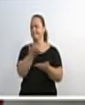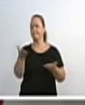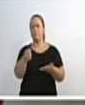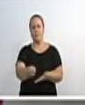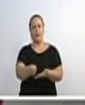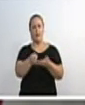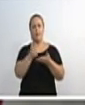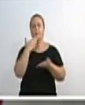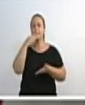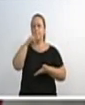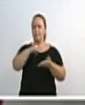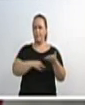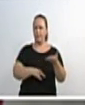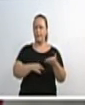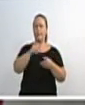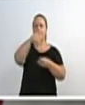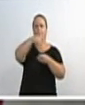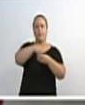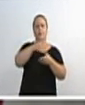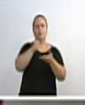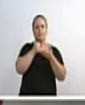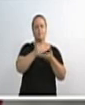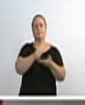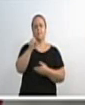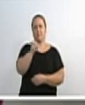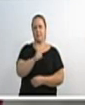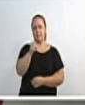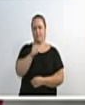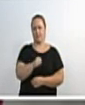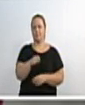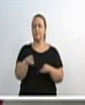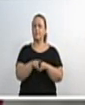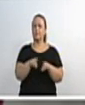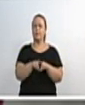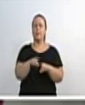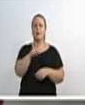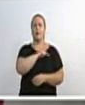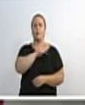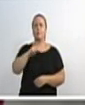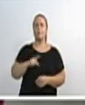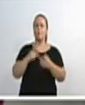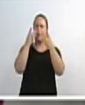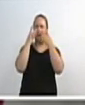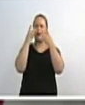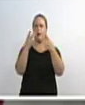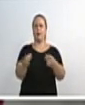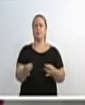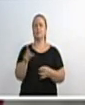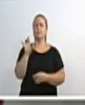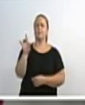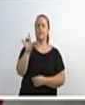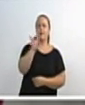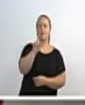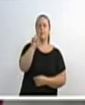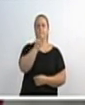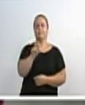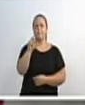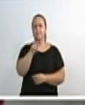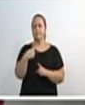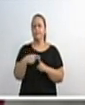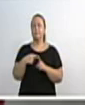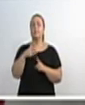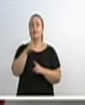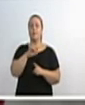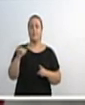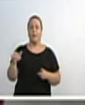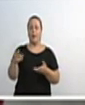todos votem favorável e que na audiência pública tragam para cá todas as associações, que a gente vai fazer o convite para todas, para